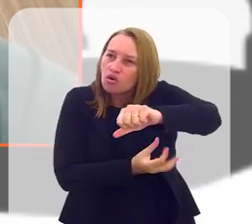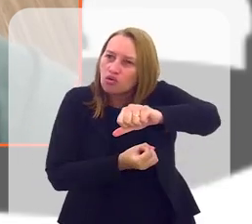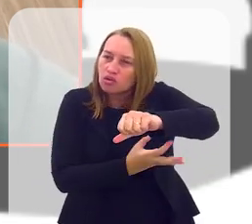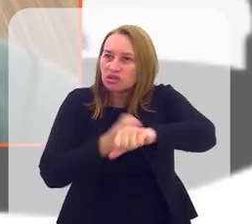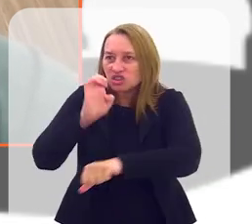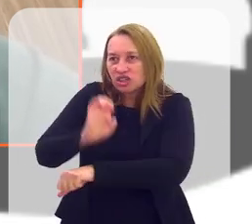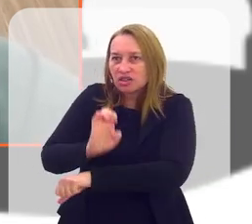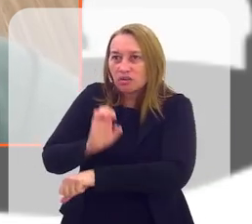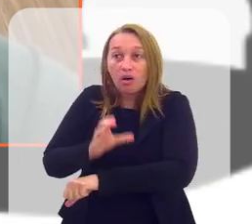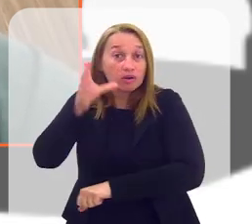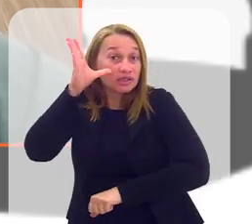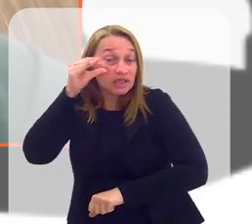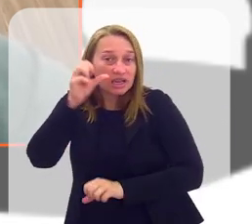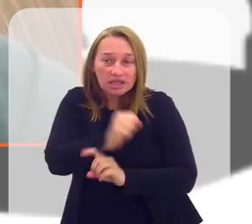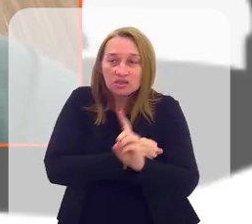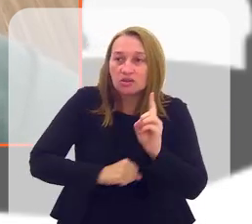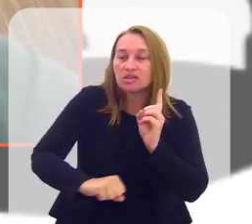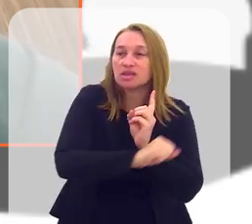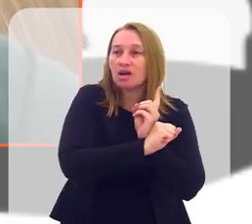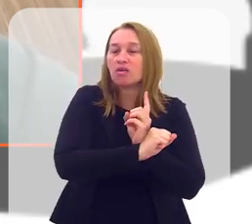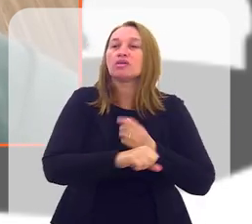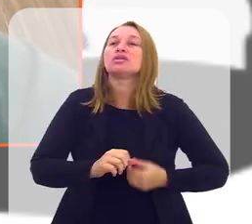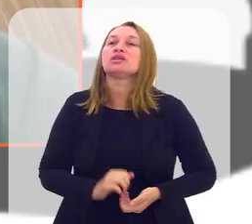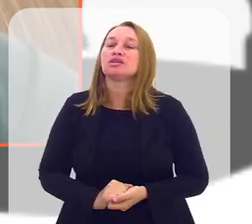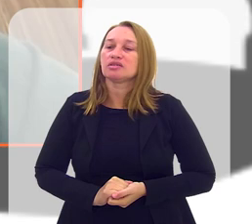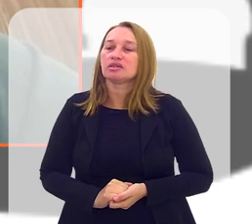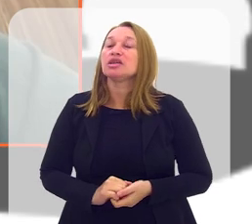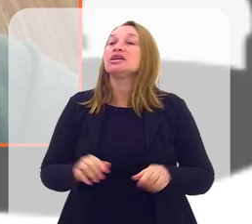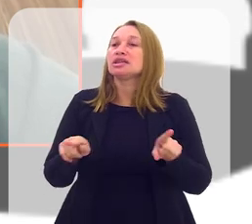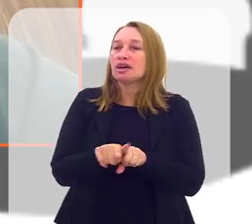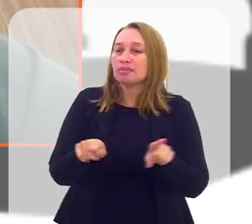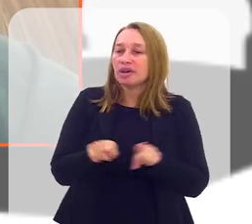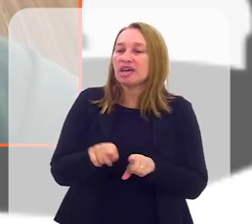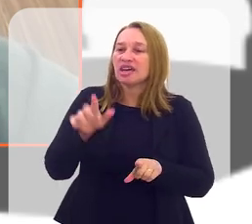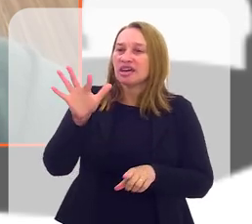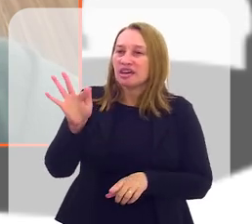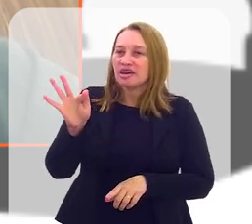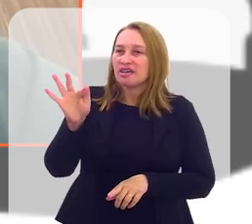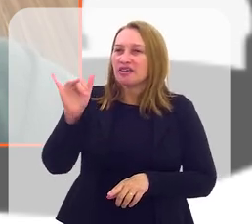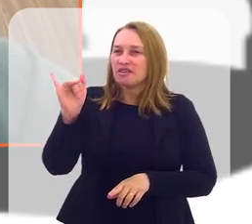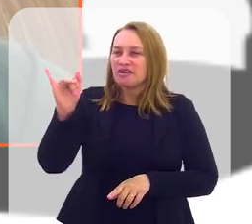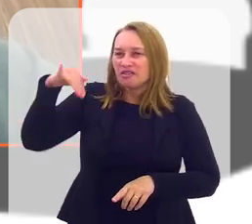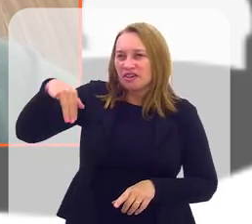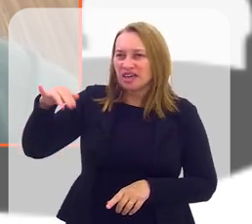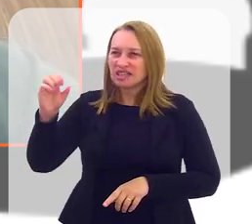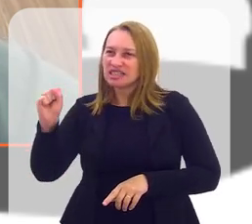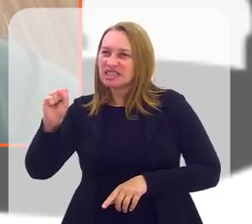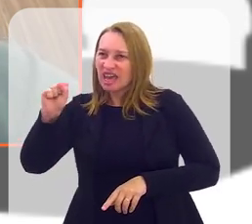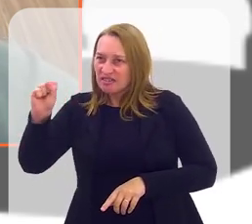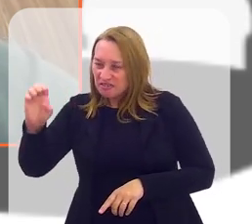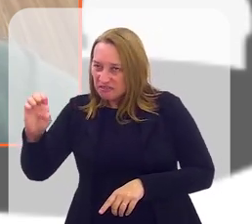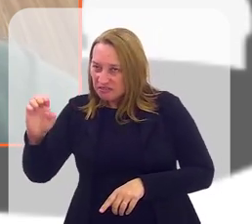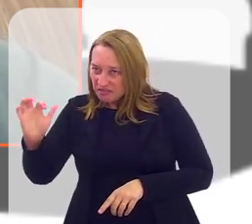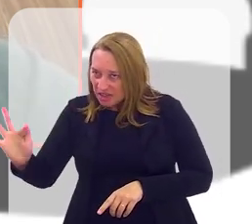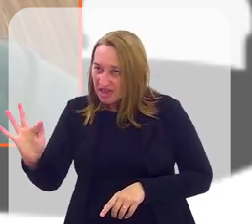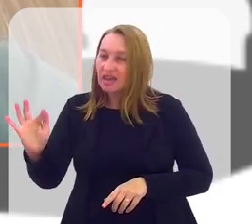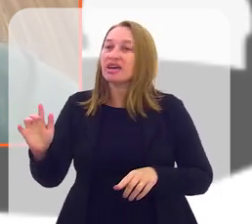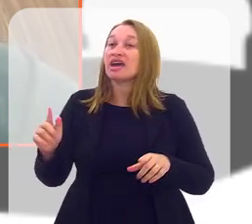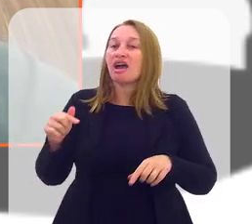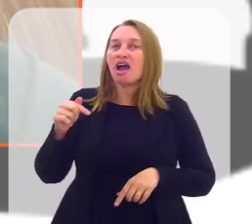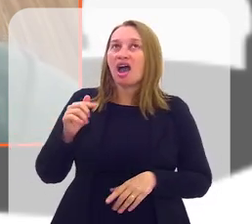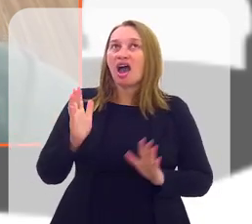de Interesse Social, e o FISED. É importante dizer que o FEIS, agora nas votações da